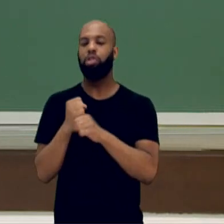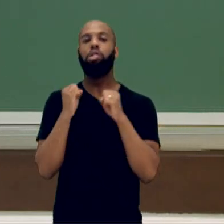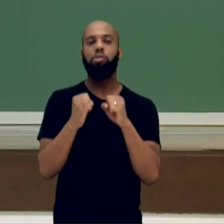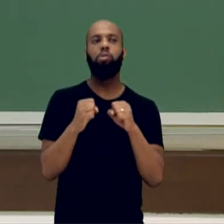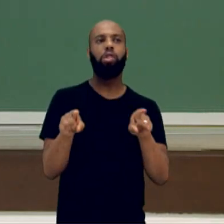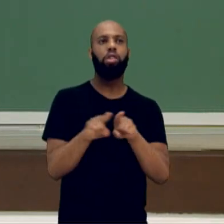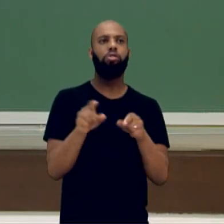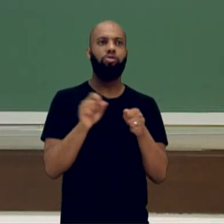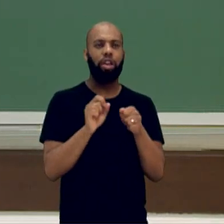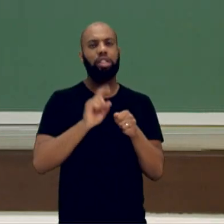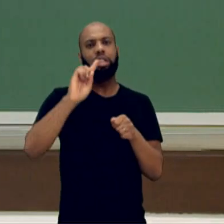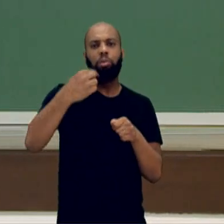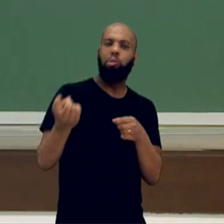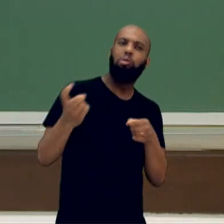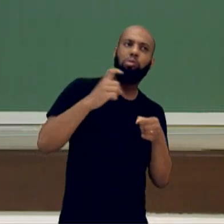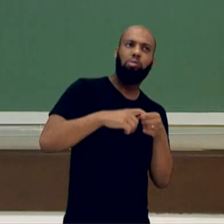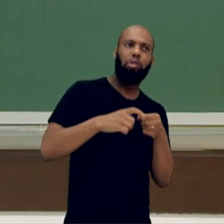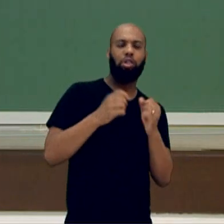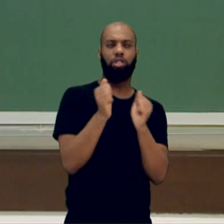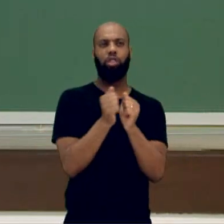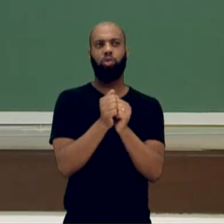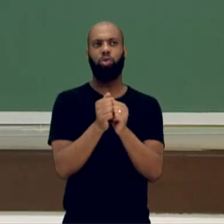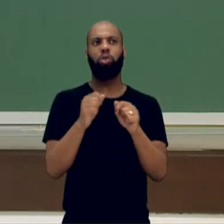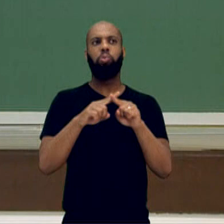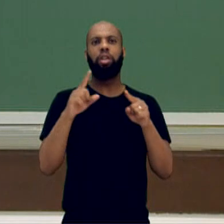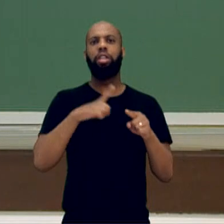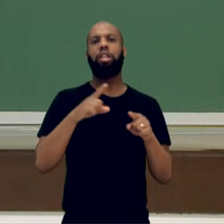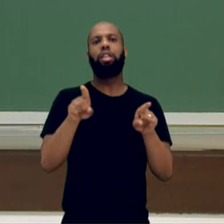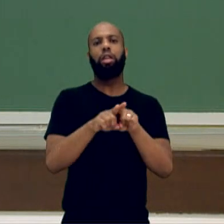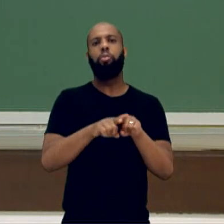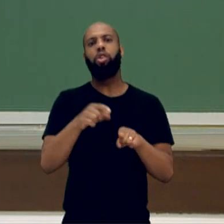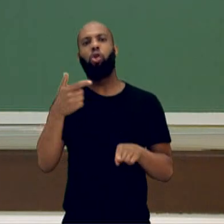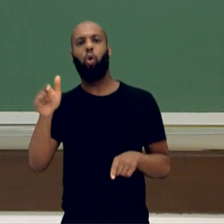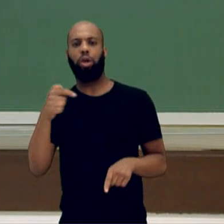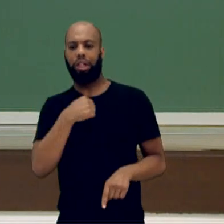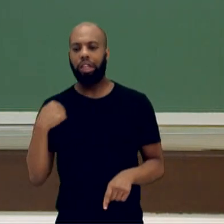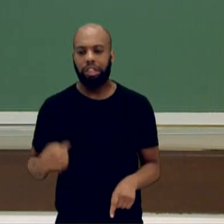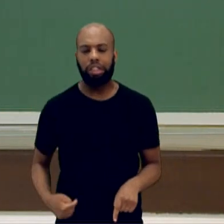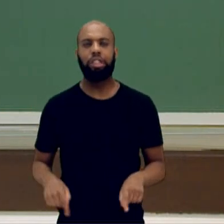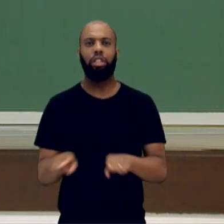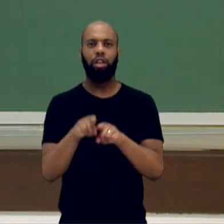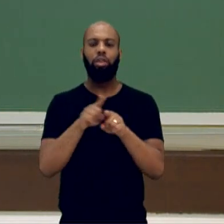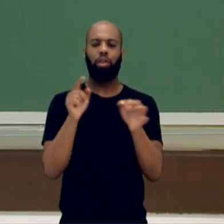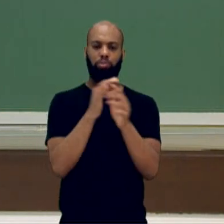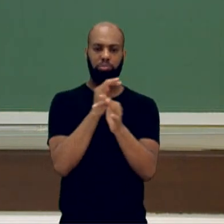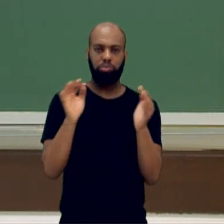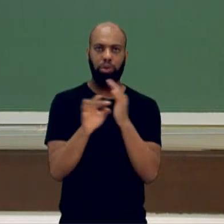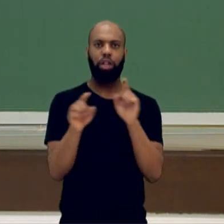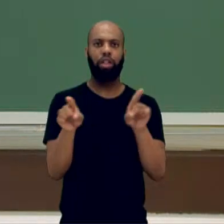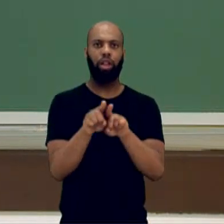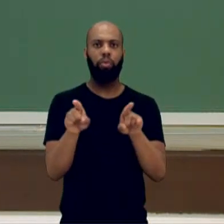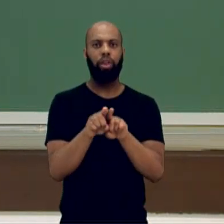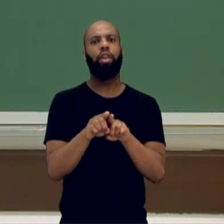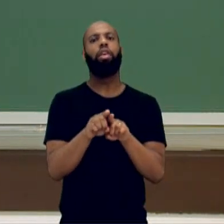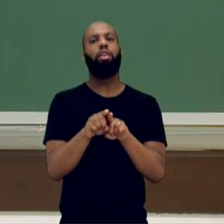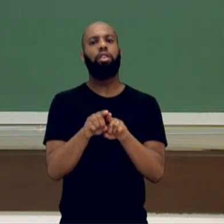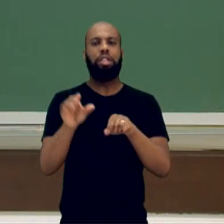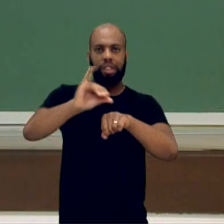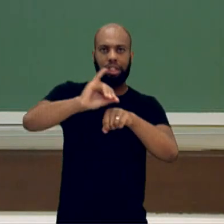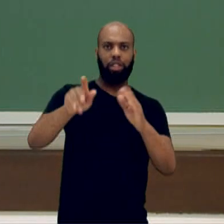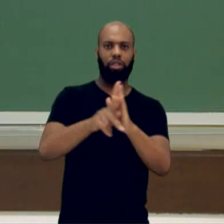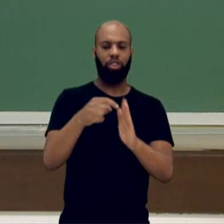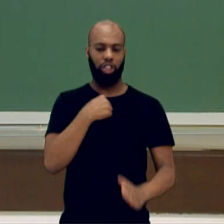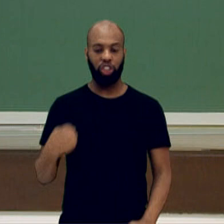podem fazer e depois retomar para corrigir. Nós vamos ter ali Xangai, nós vamos ter Pequim, então tem